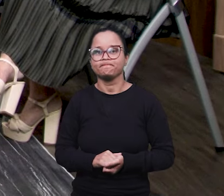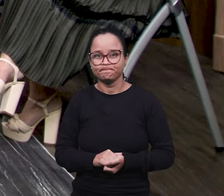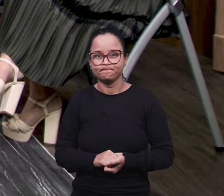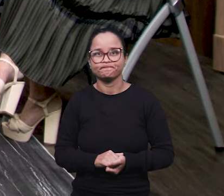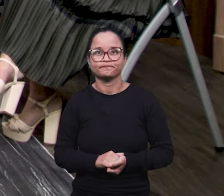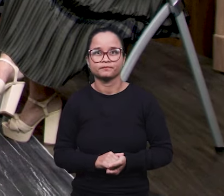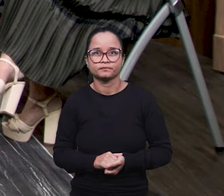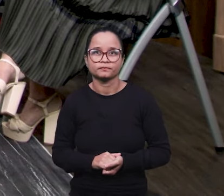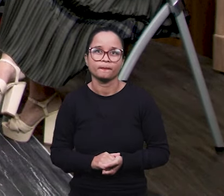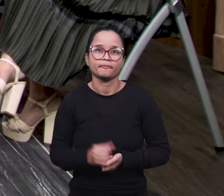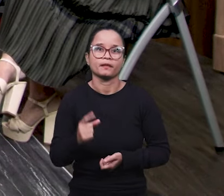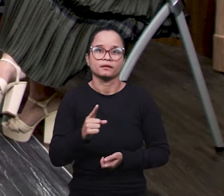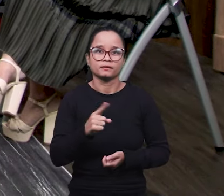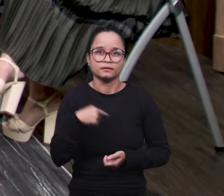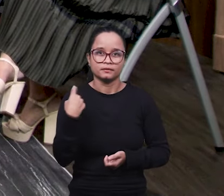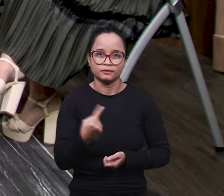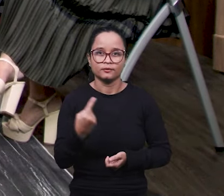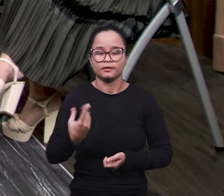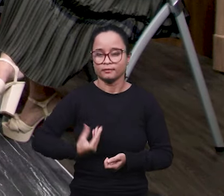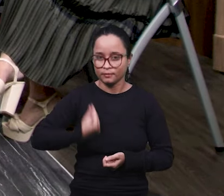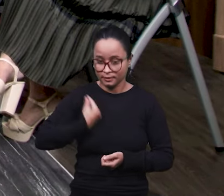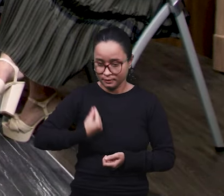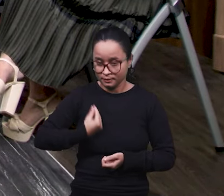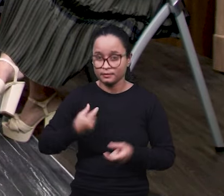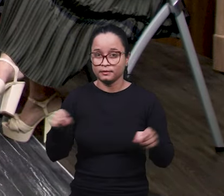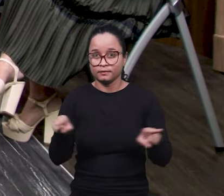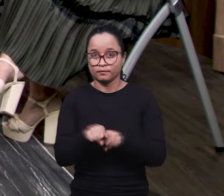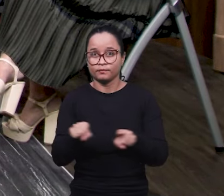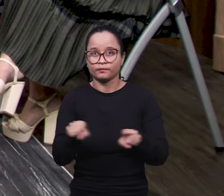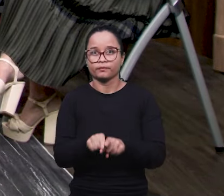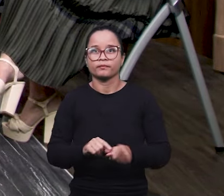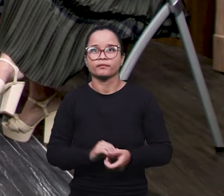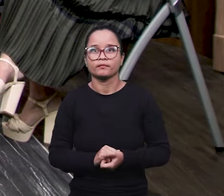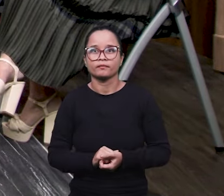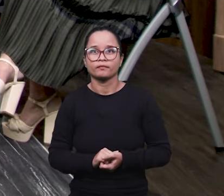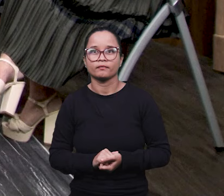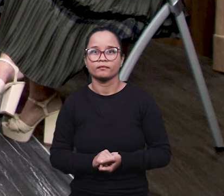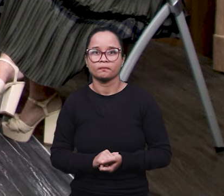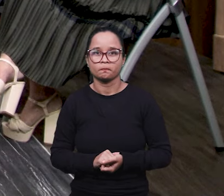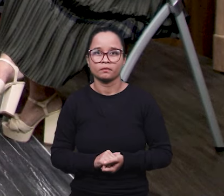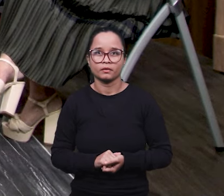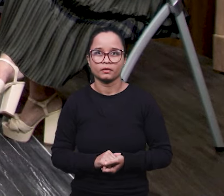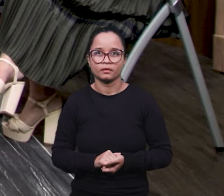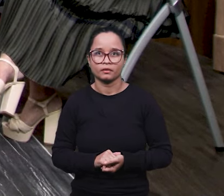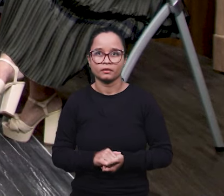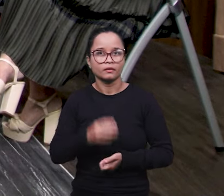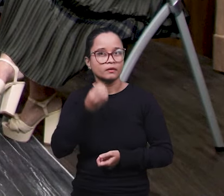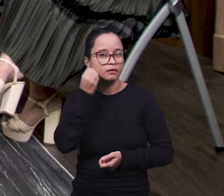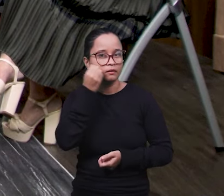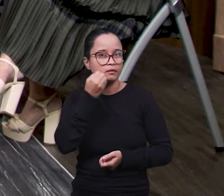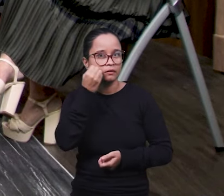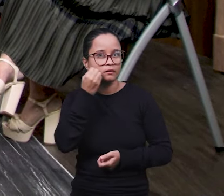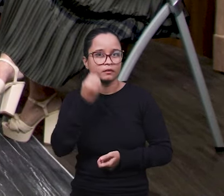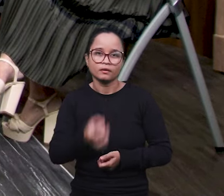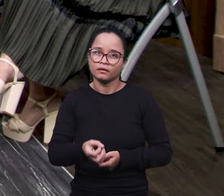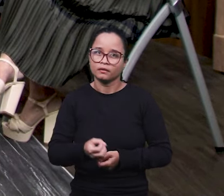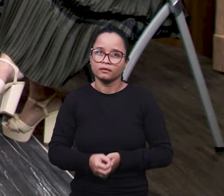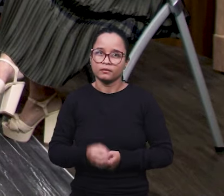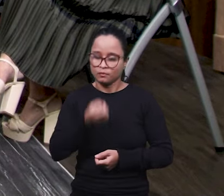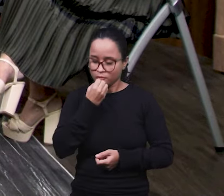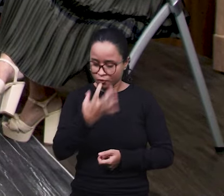e a gente sempre muito presente também né E foi uma experiência muito